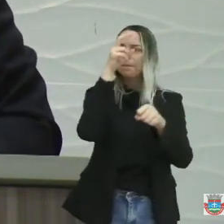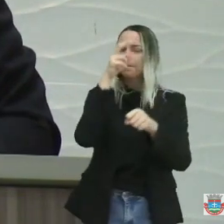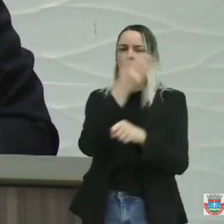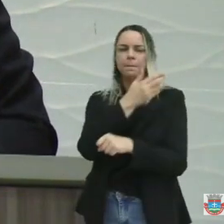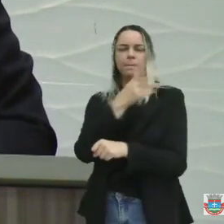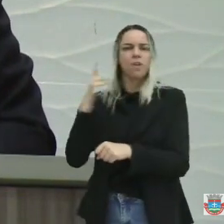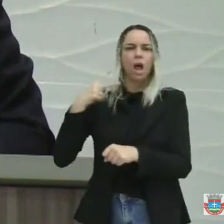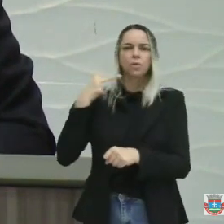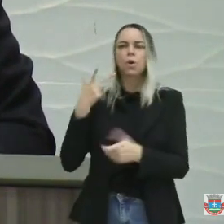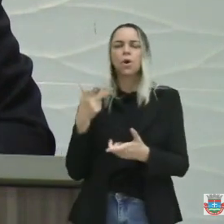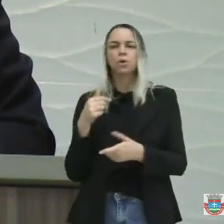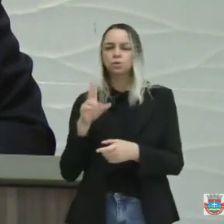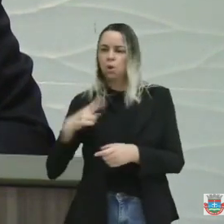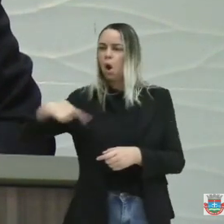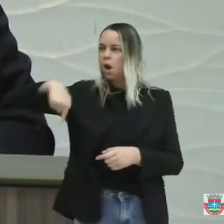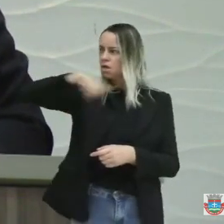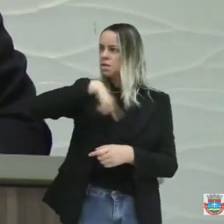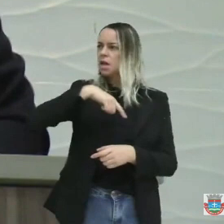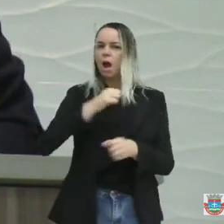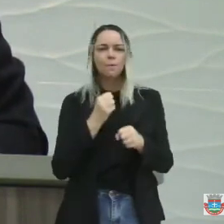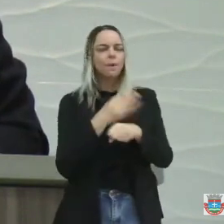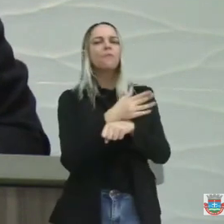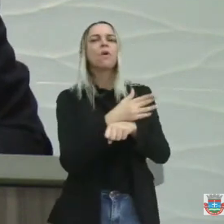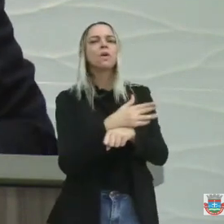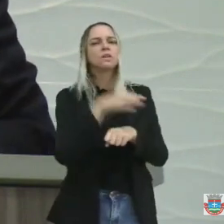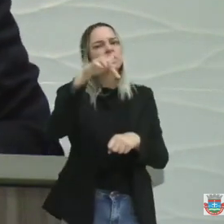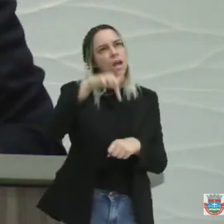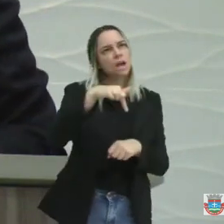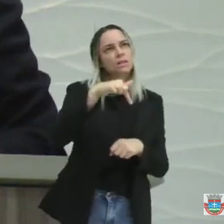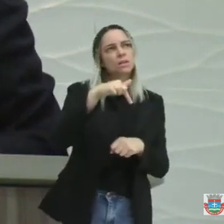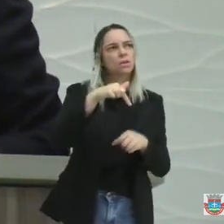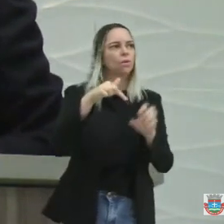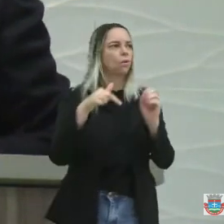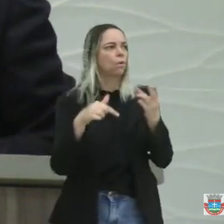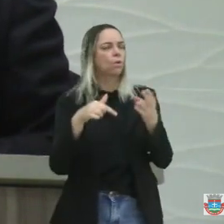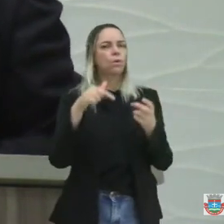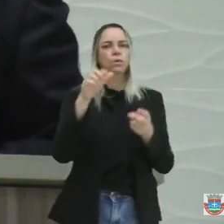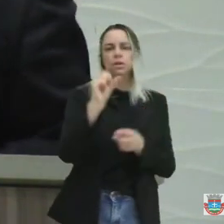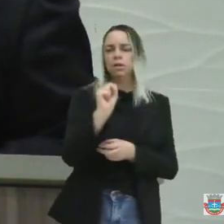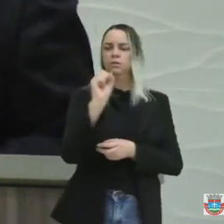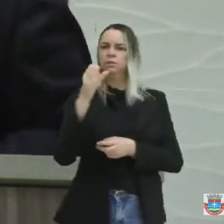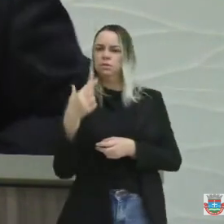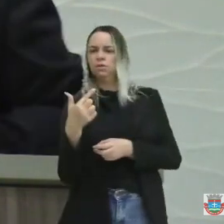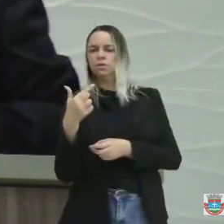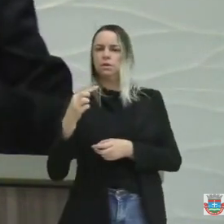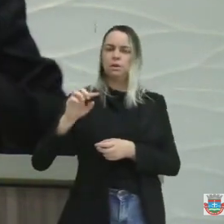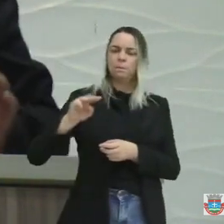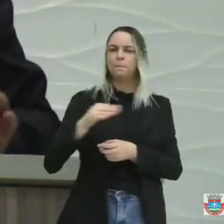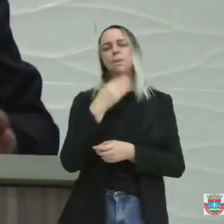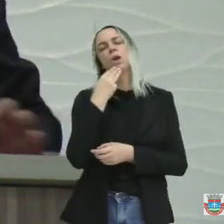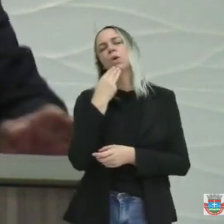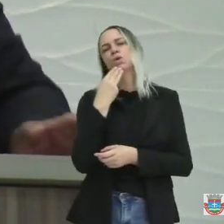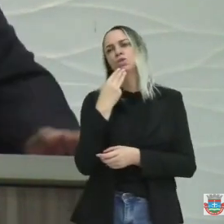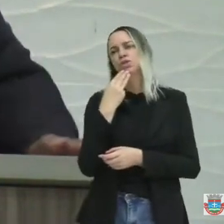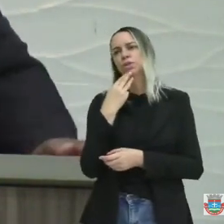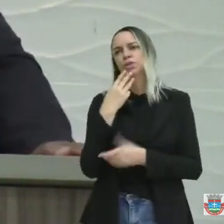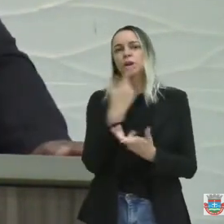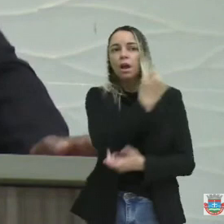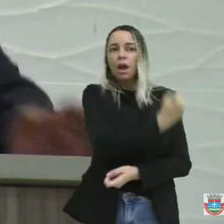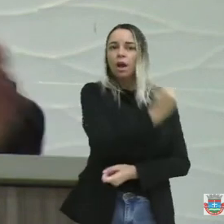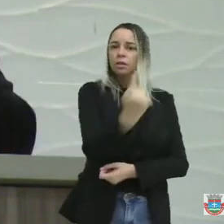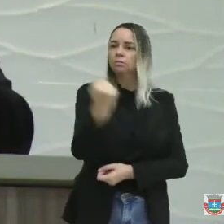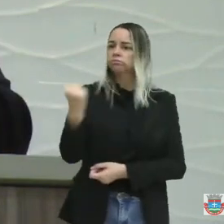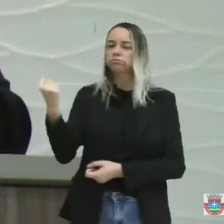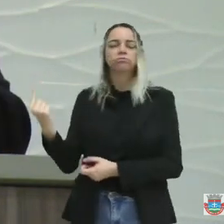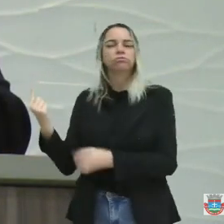o orçamento de 182 milhões para o município. Nesse orçamento, cada vereador